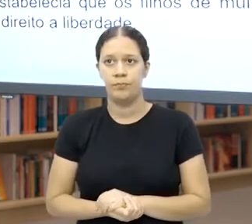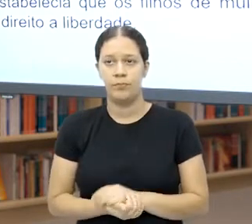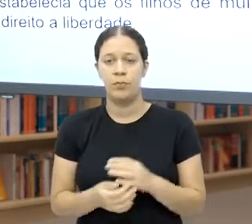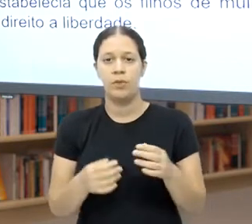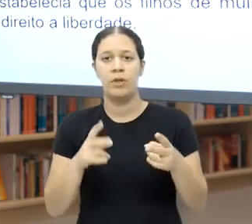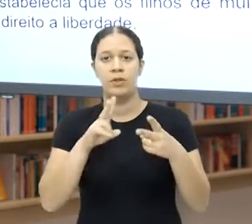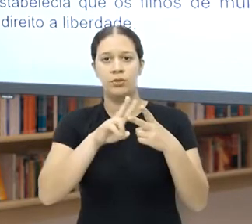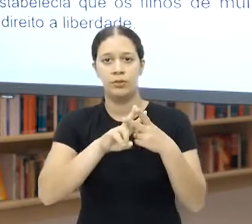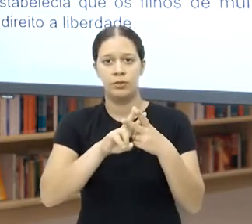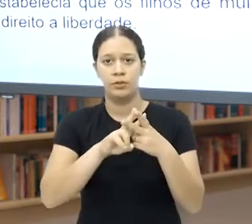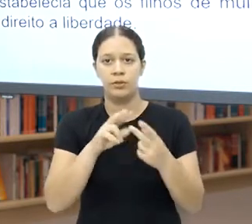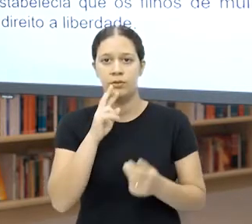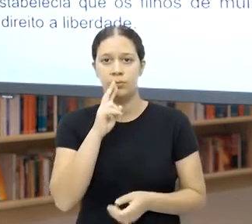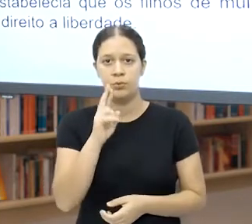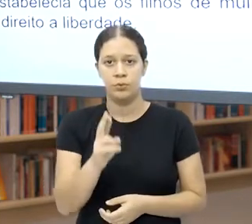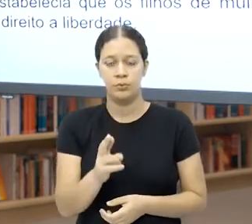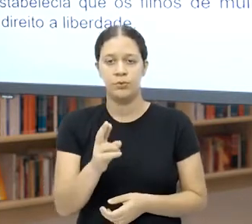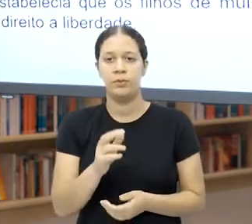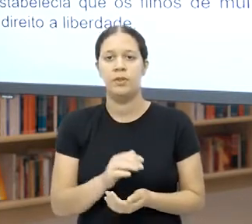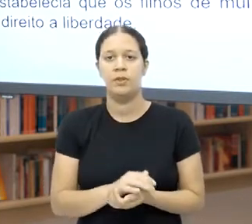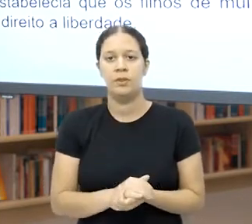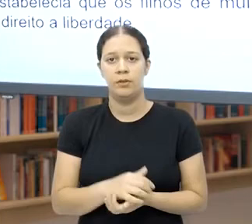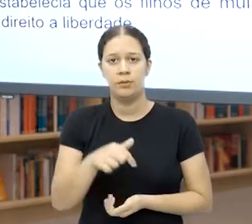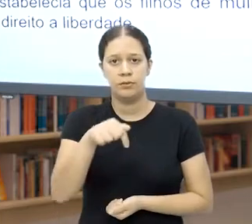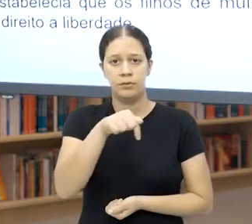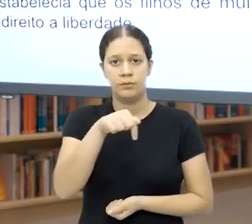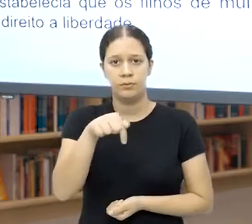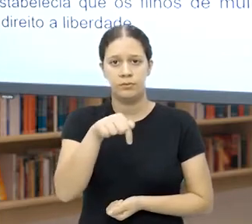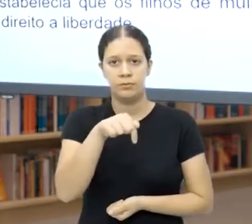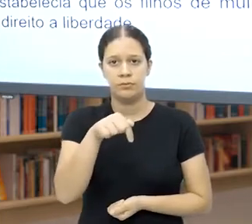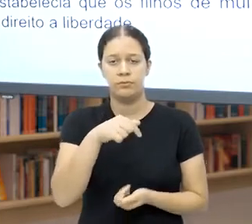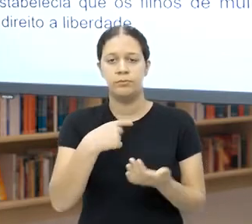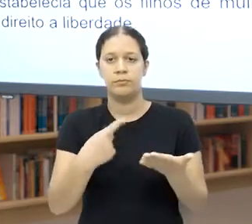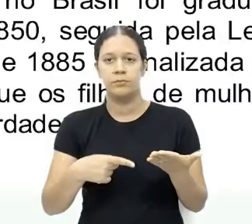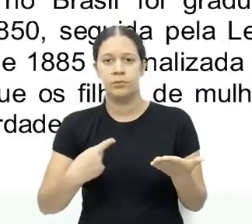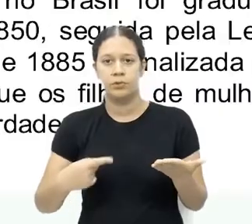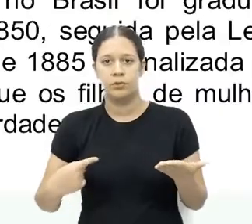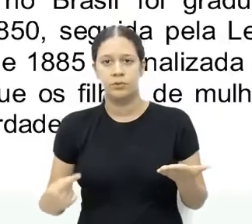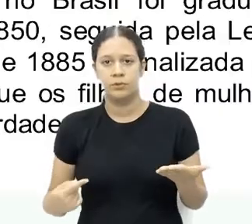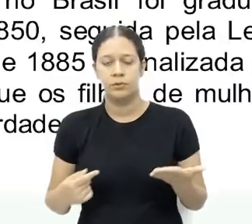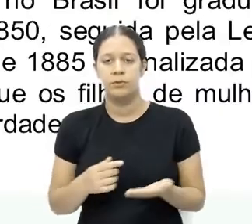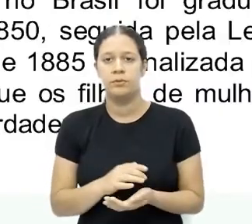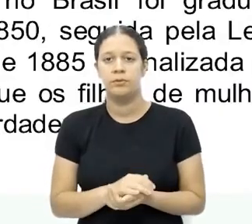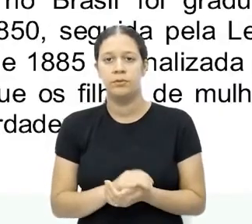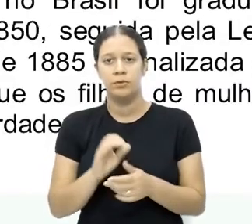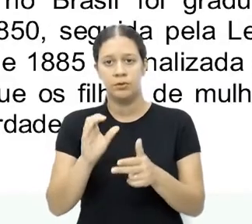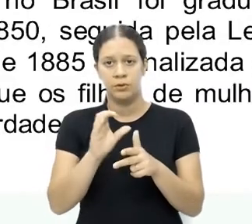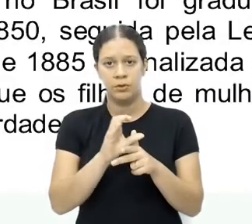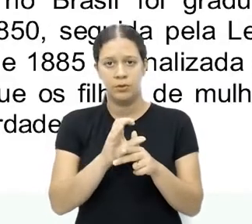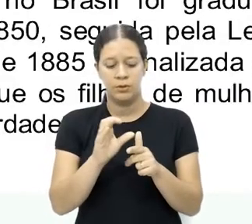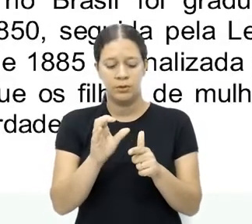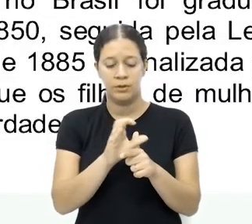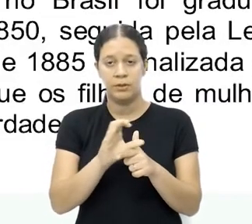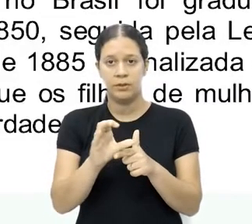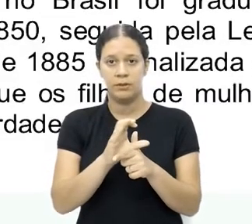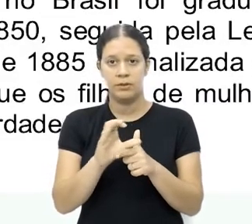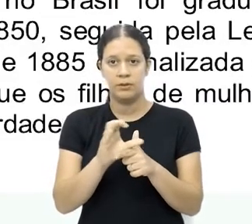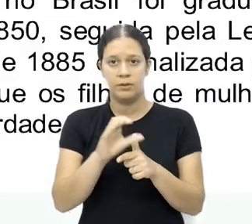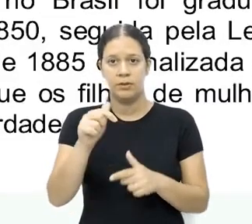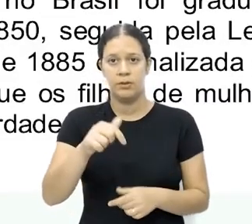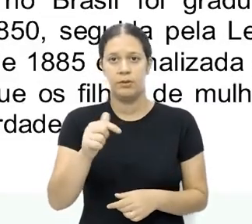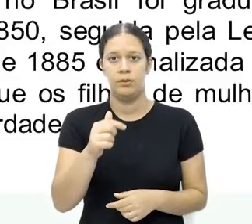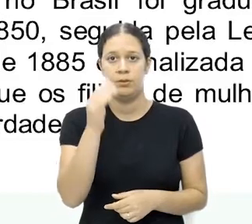hashtag responda. A questão 7 da apostila de vocês. A crise do escravismo brasileiro